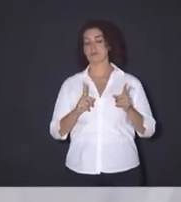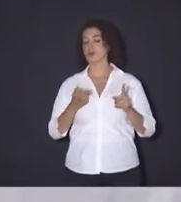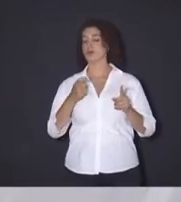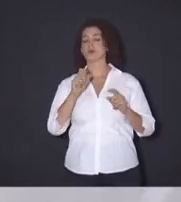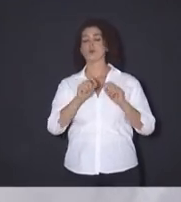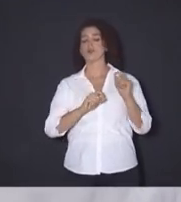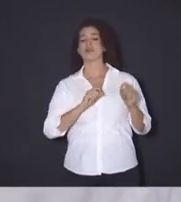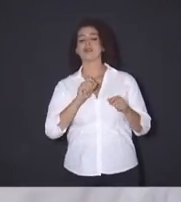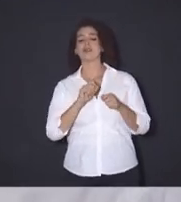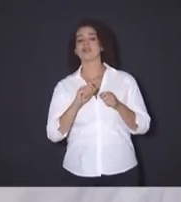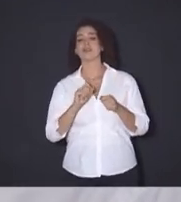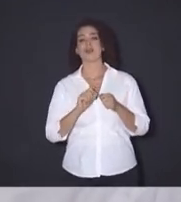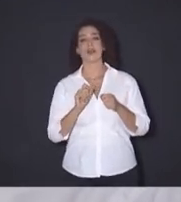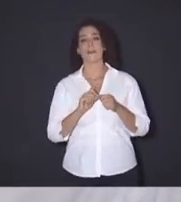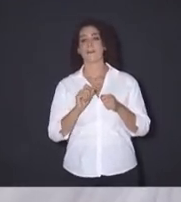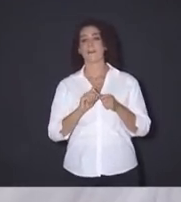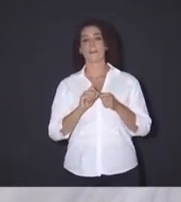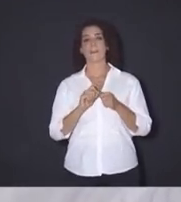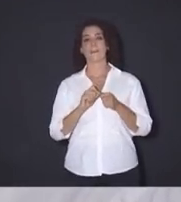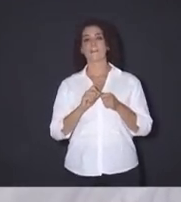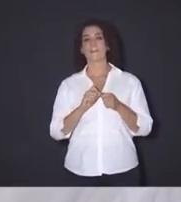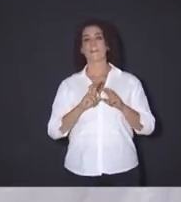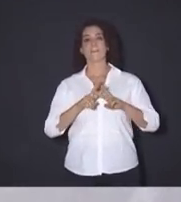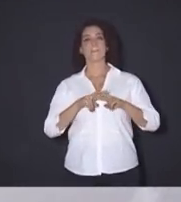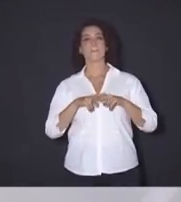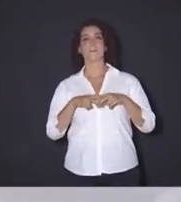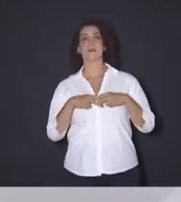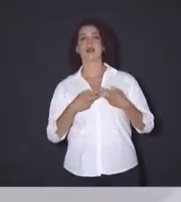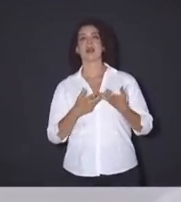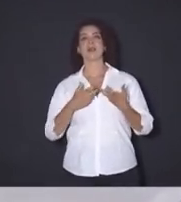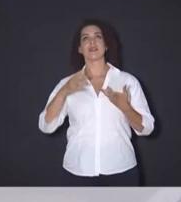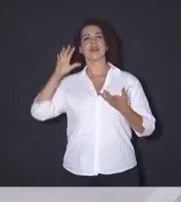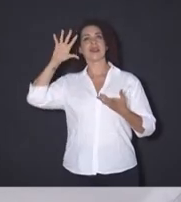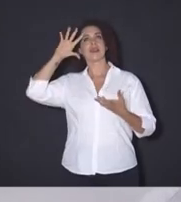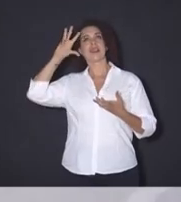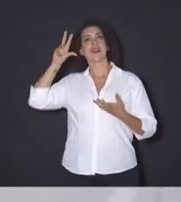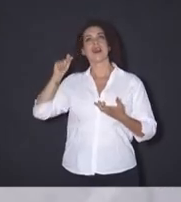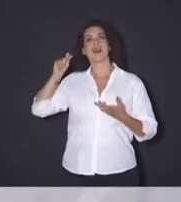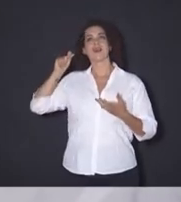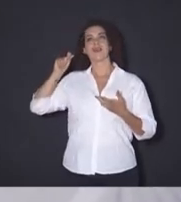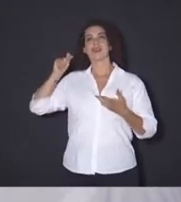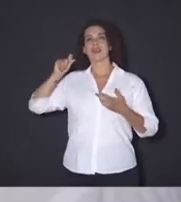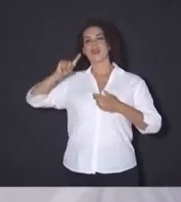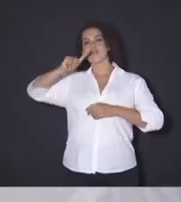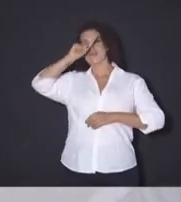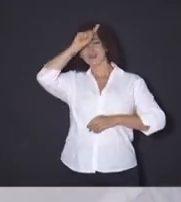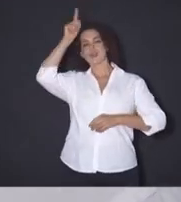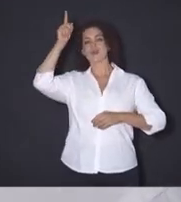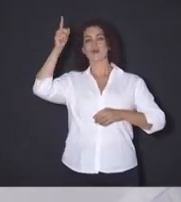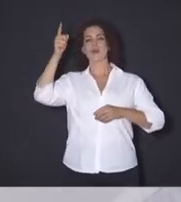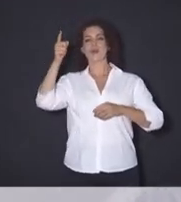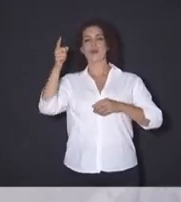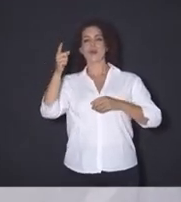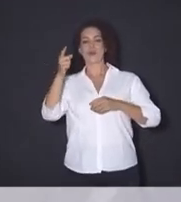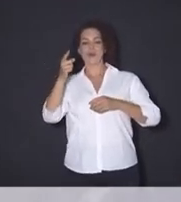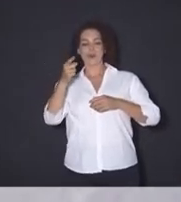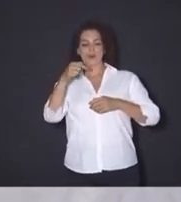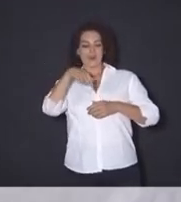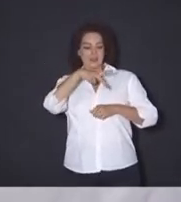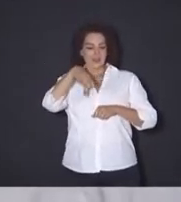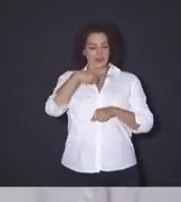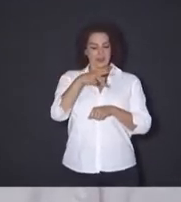o que faço nem a partir dessa a africa inventada desses bolso de nação né